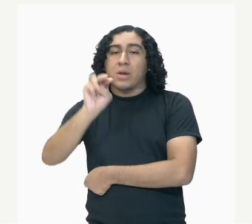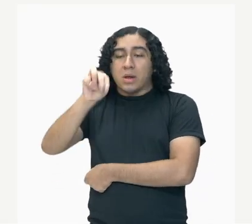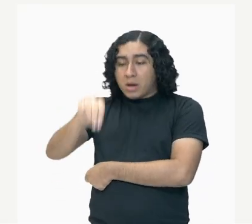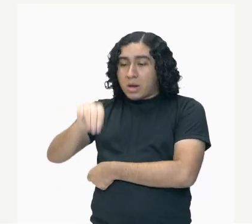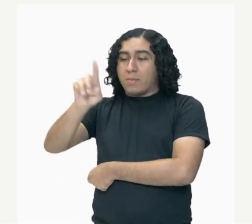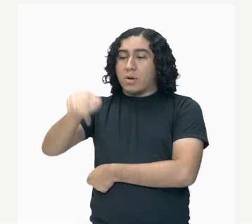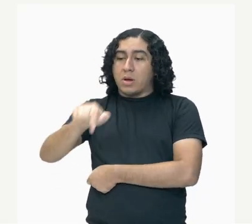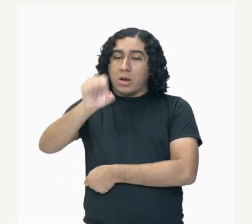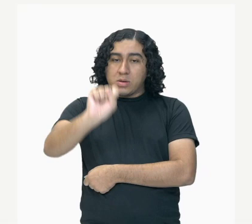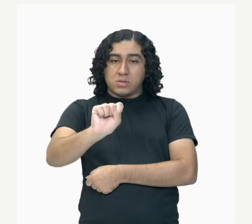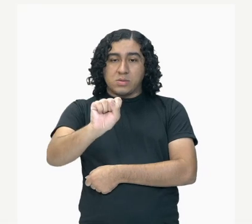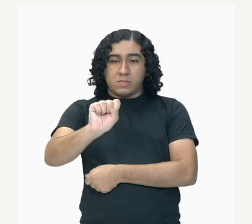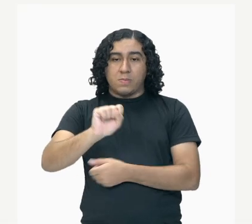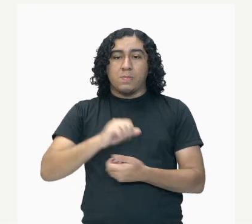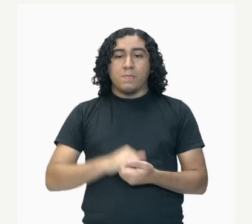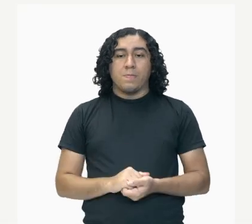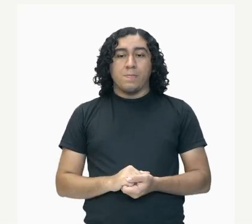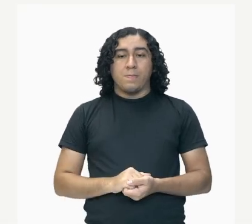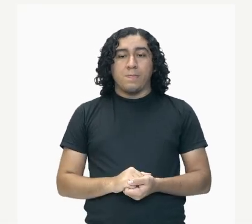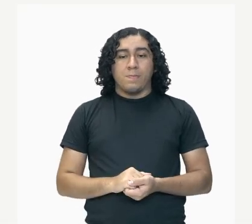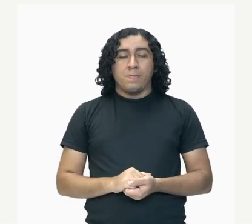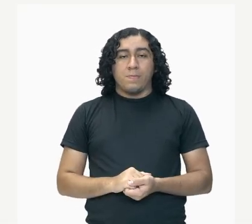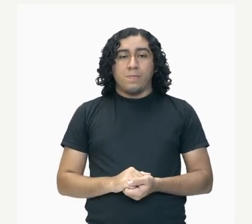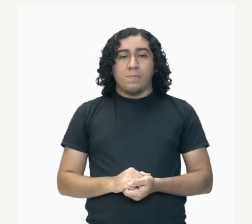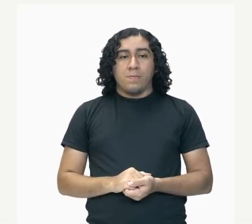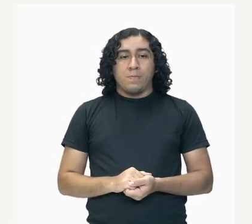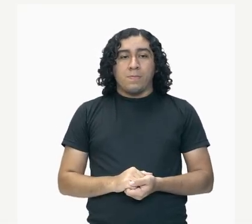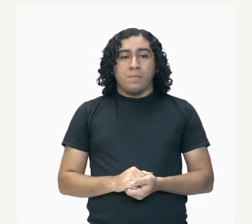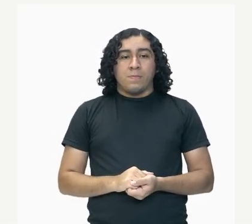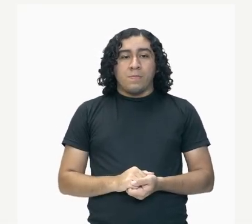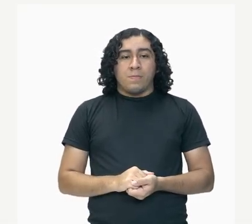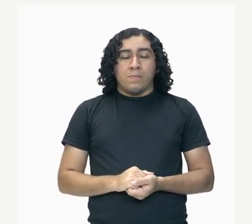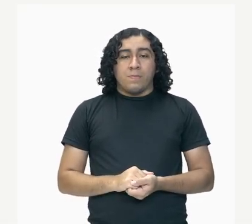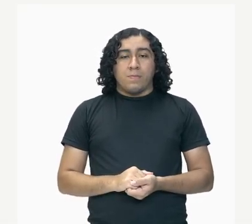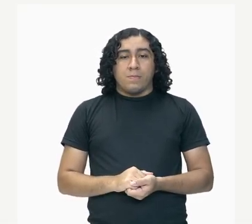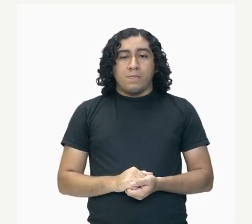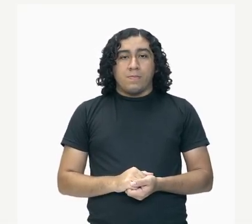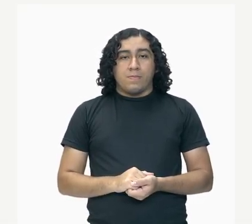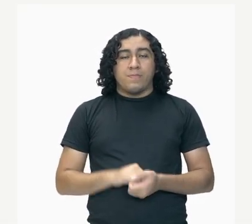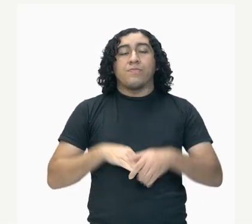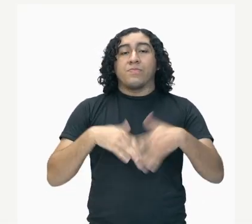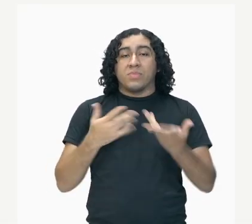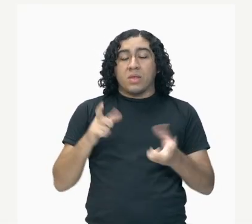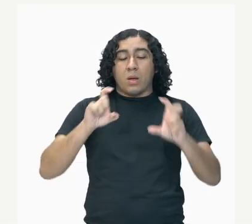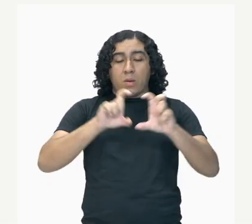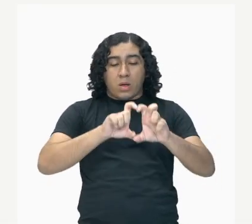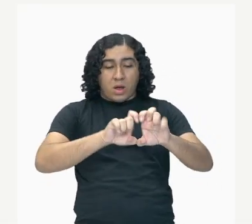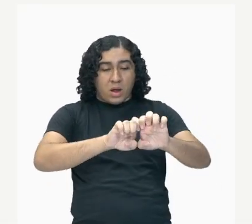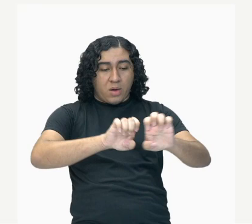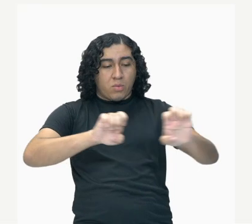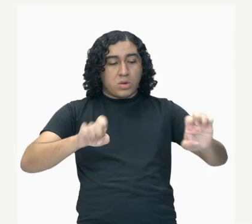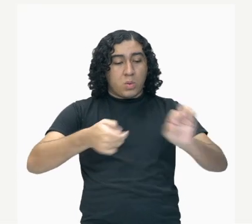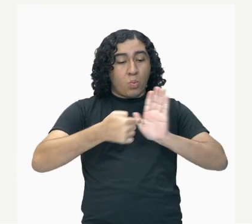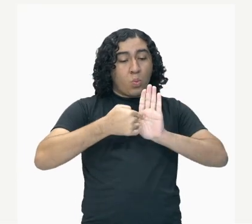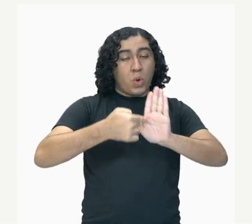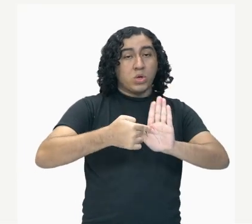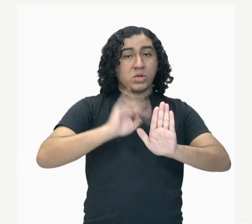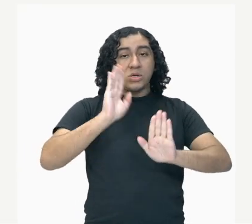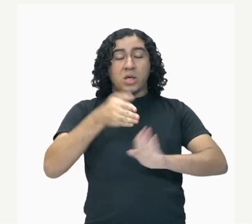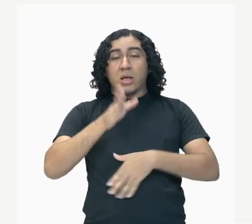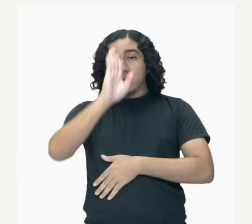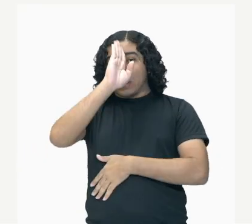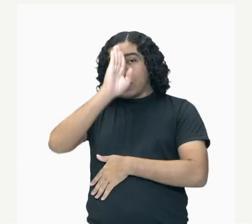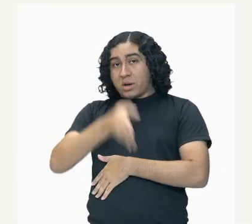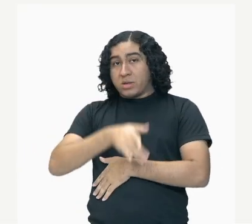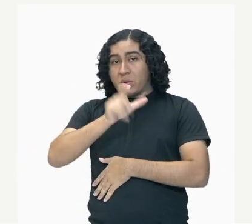metros por segundo e aí quando a gente apresenta essa expressão a gente já vai então para